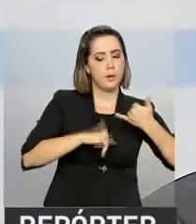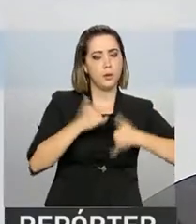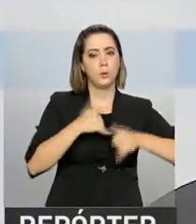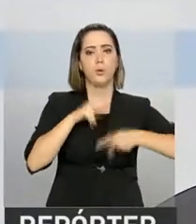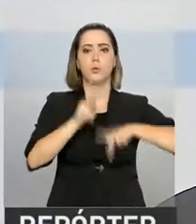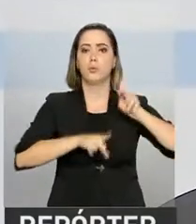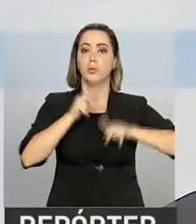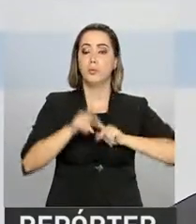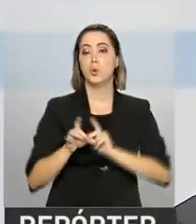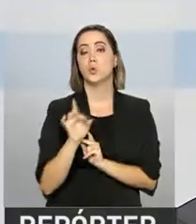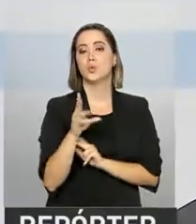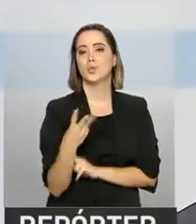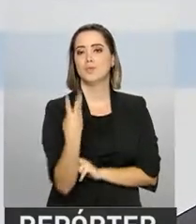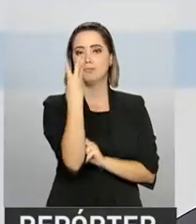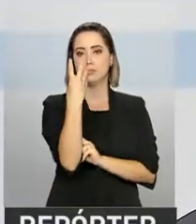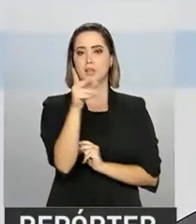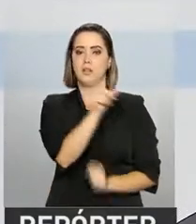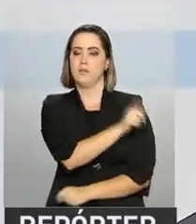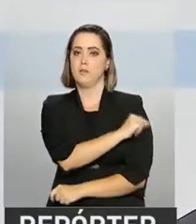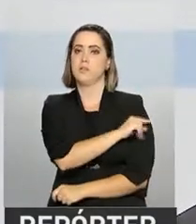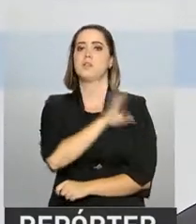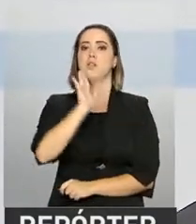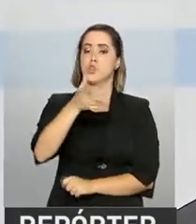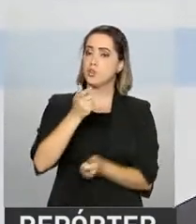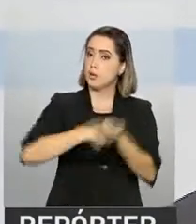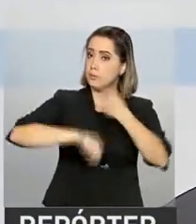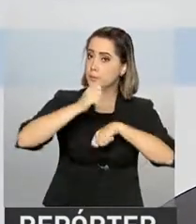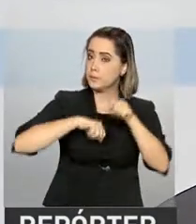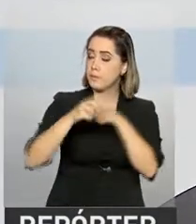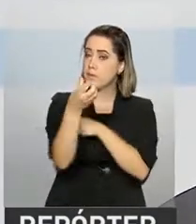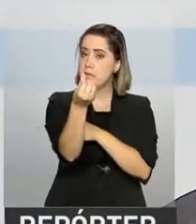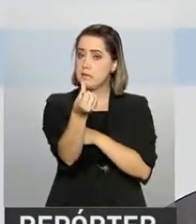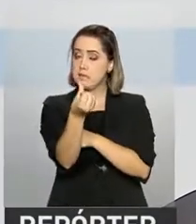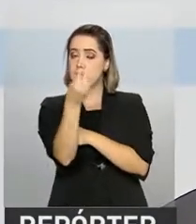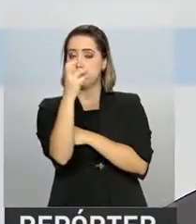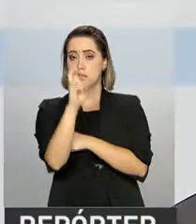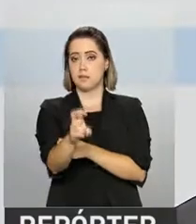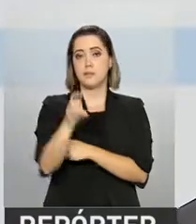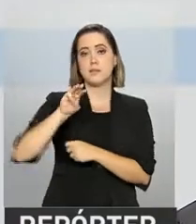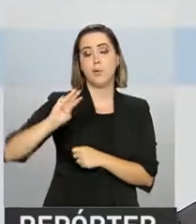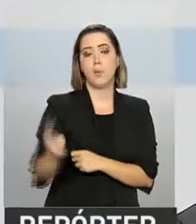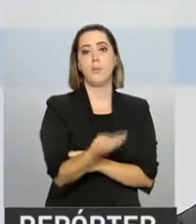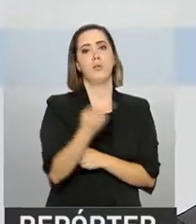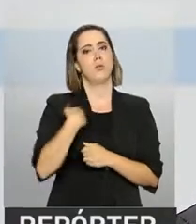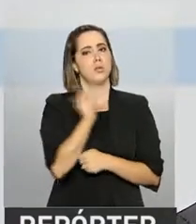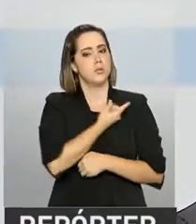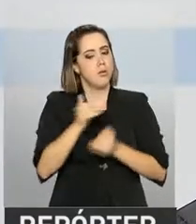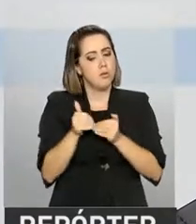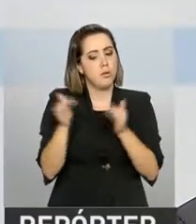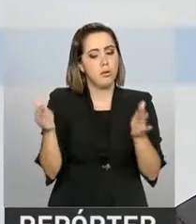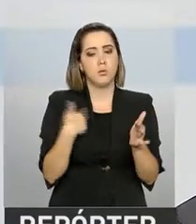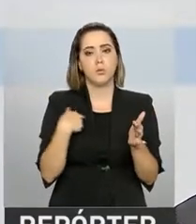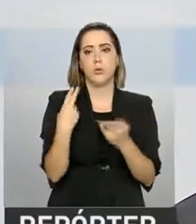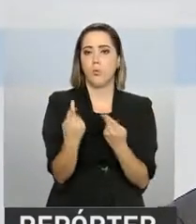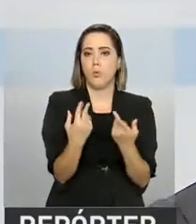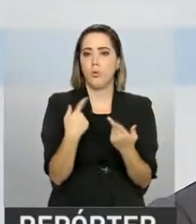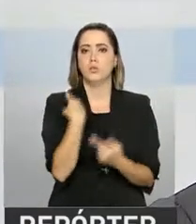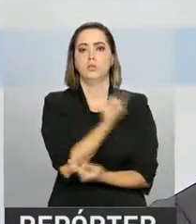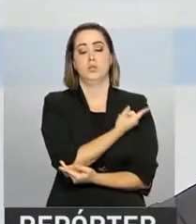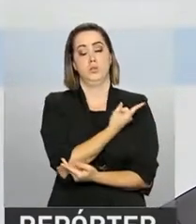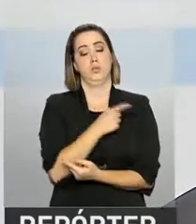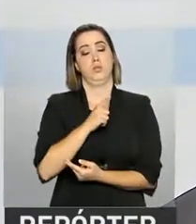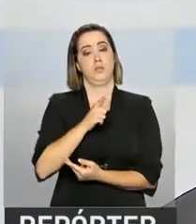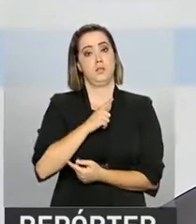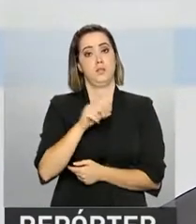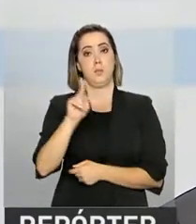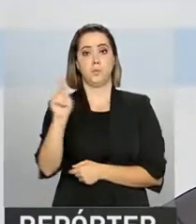3 vacinas economizamos 65 milhões e com isso estamos ampliando, como fizemos com HPV para meninos,